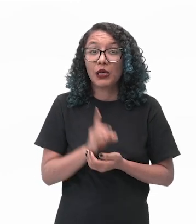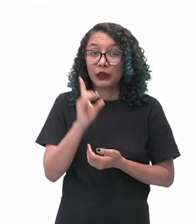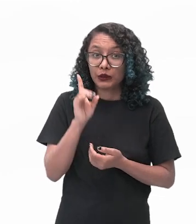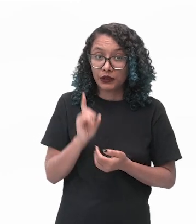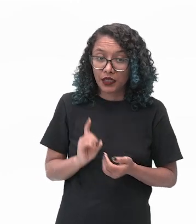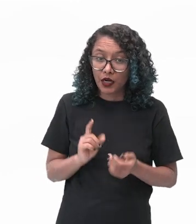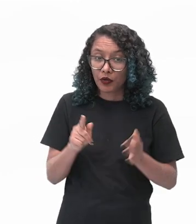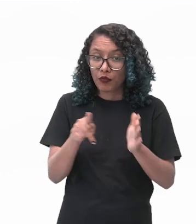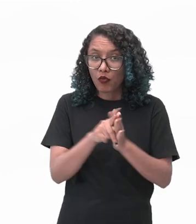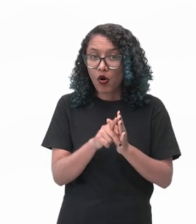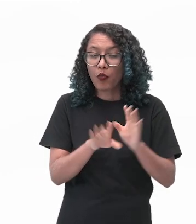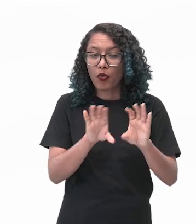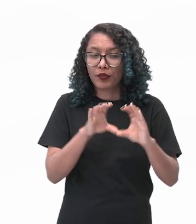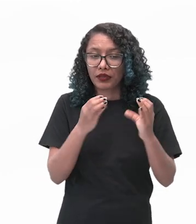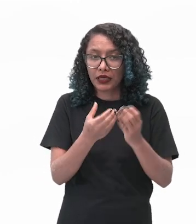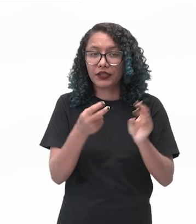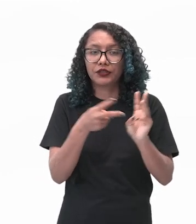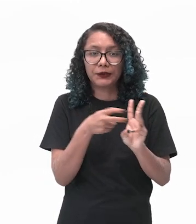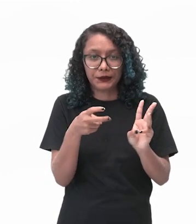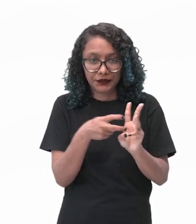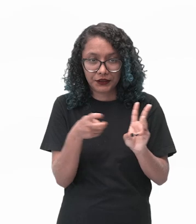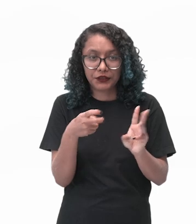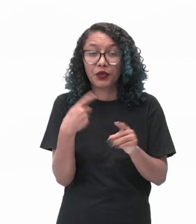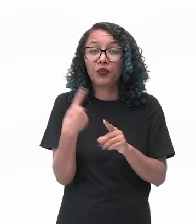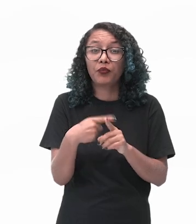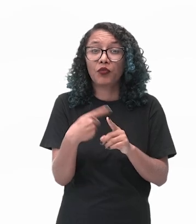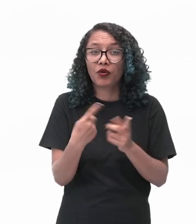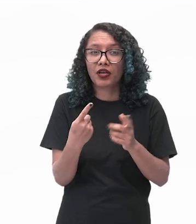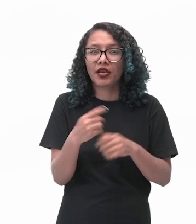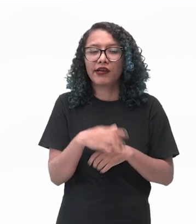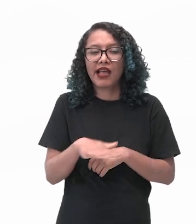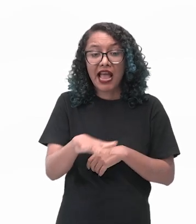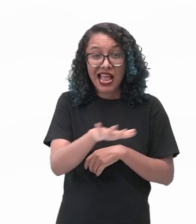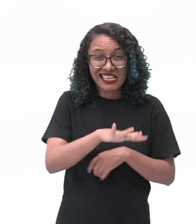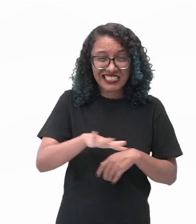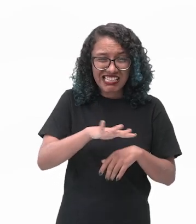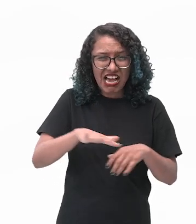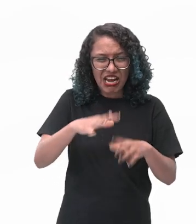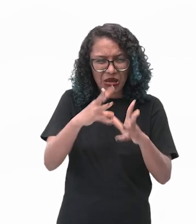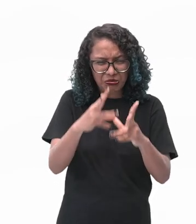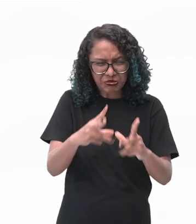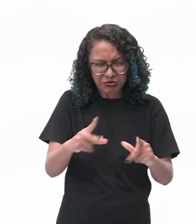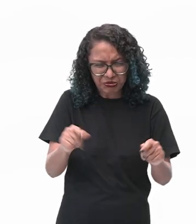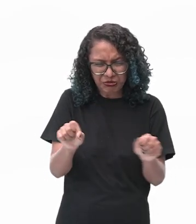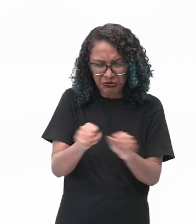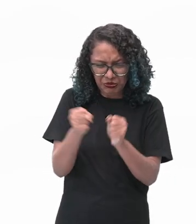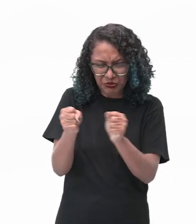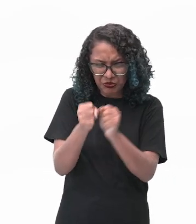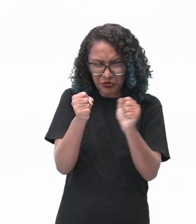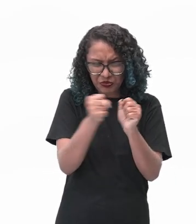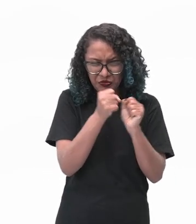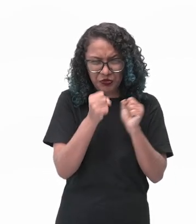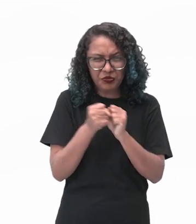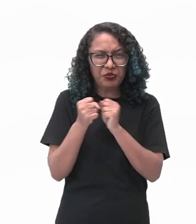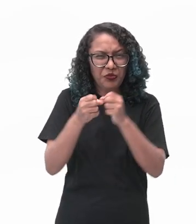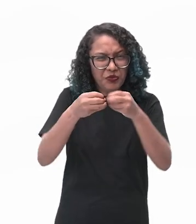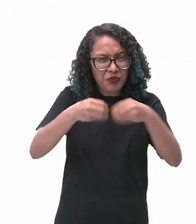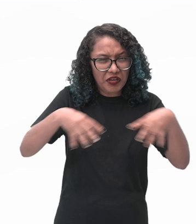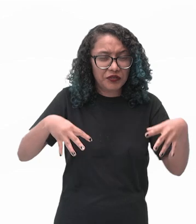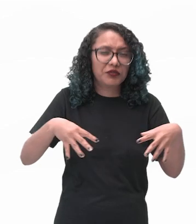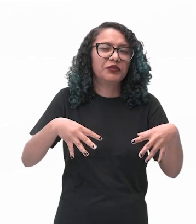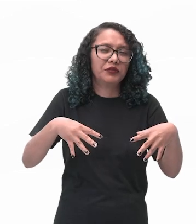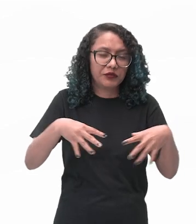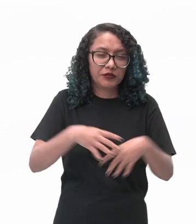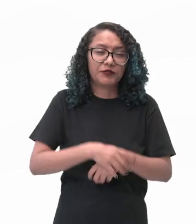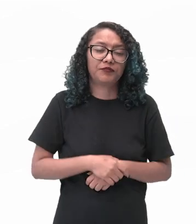comunidades indígenas, pois as terras estão sendo destruídas. E também fala aí